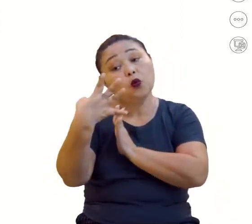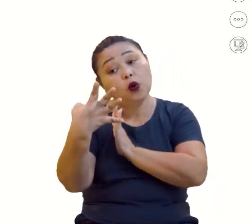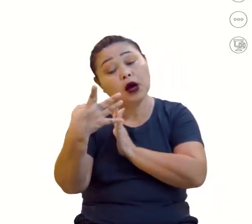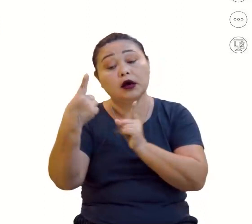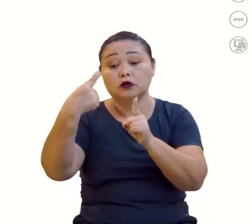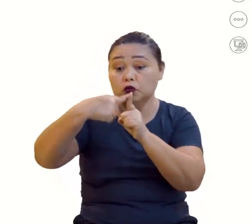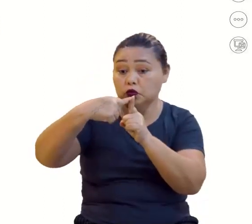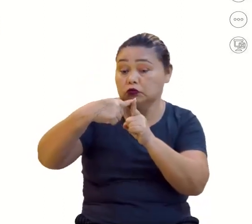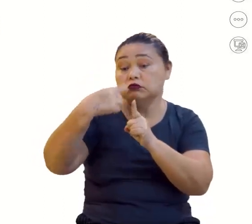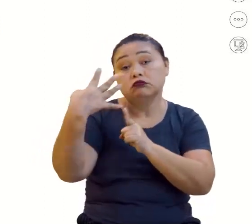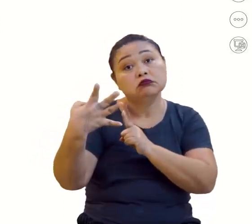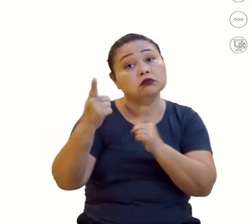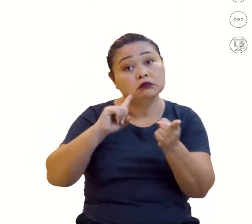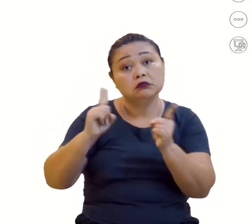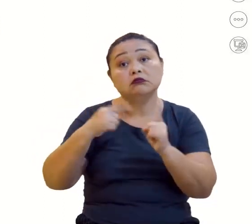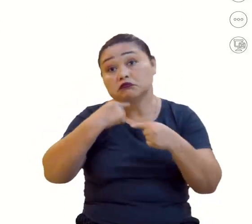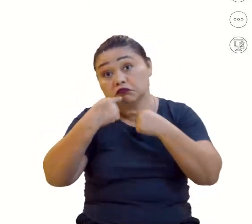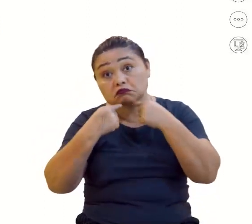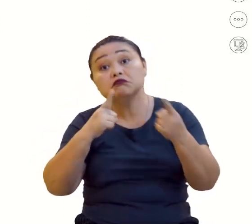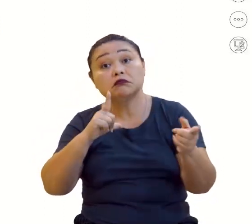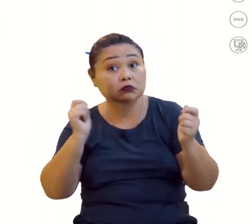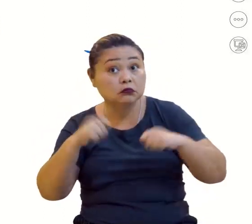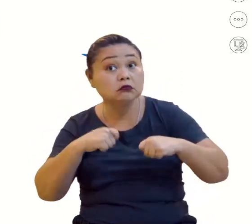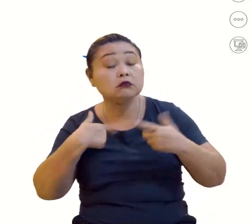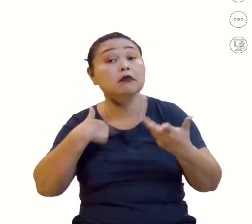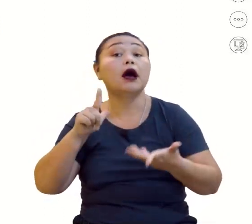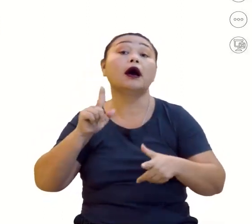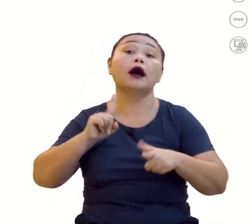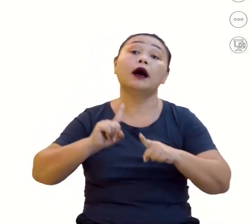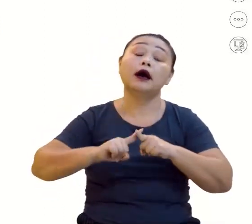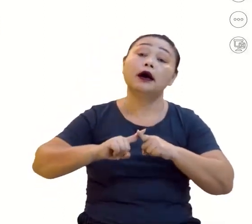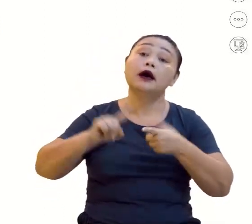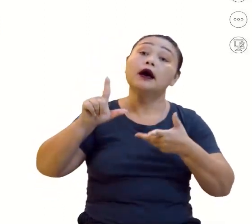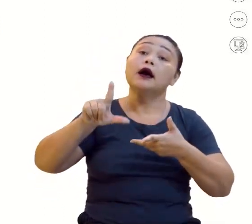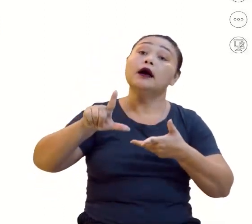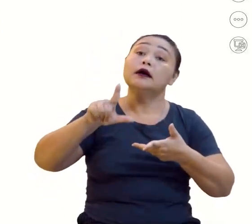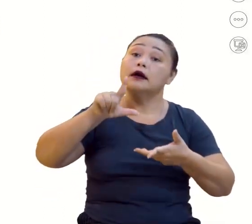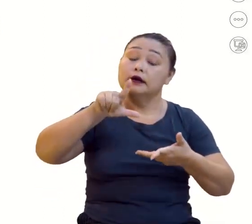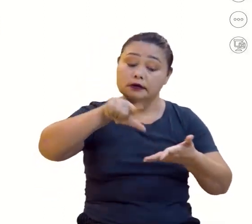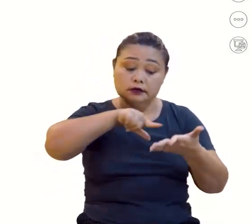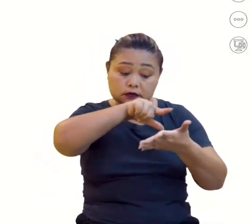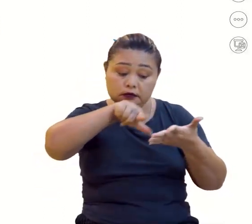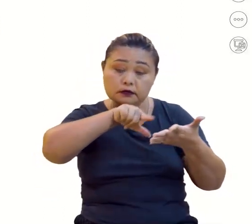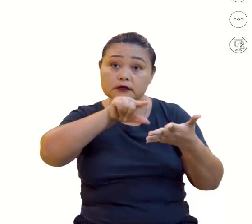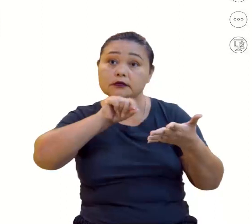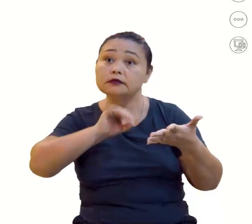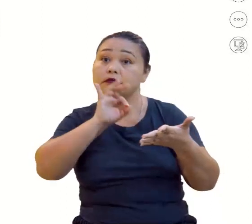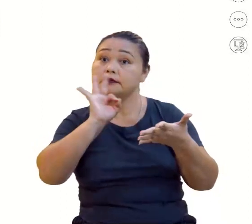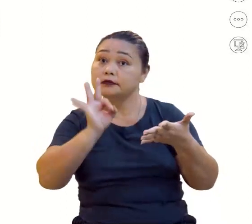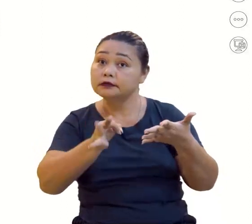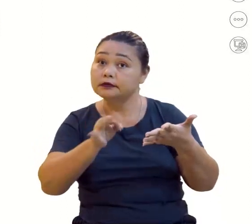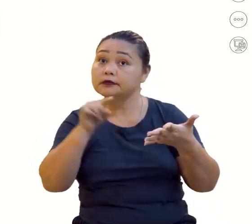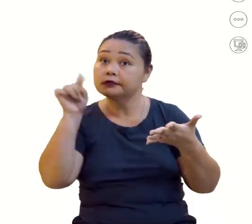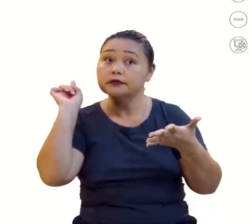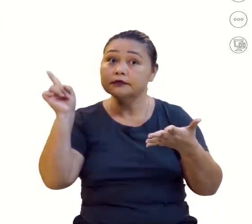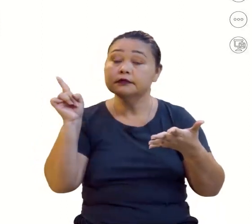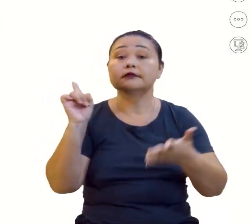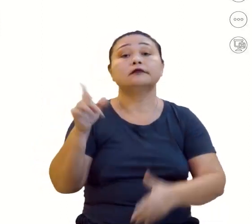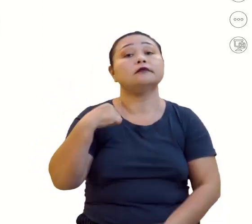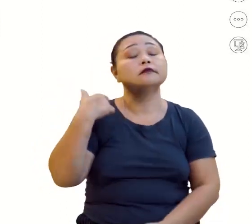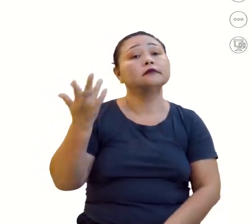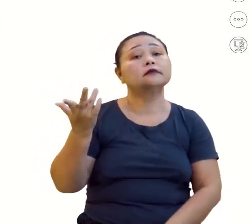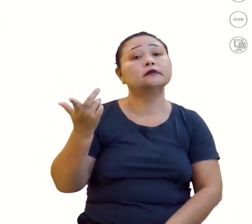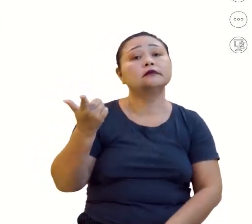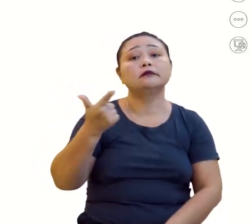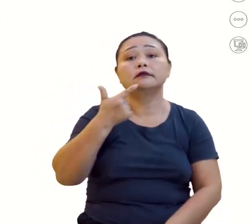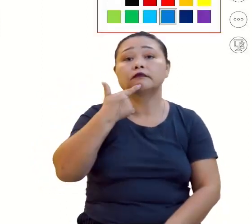em dúvida, né? Então, a resposta correta é essa. Mas, para não ter dúvida, você já sabe. Se o resultado final for